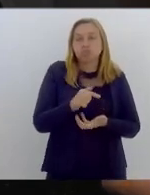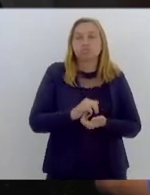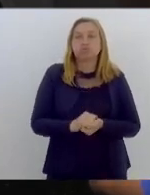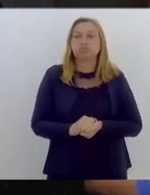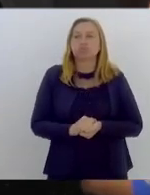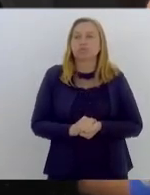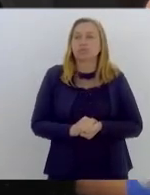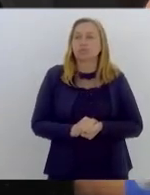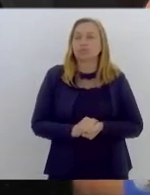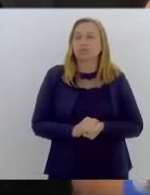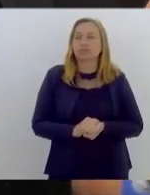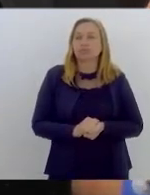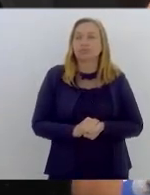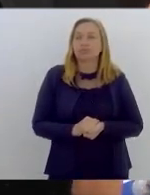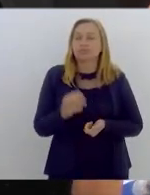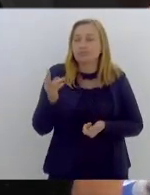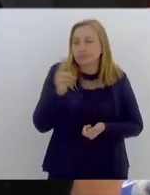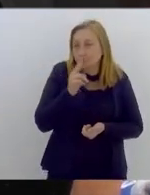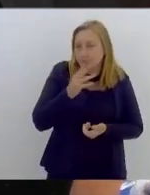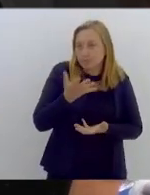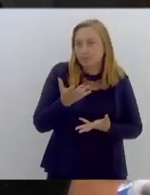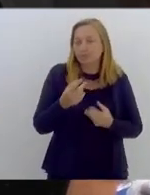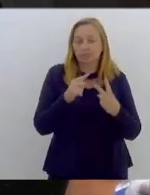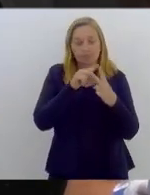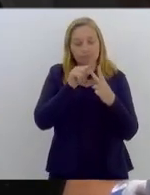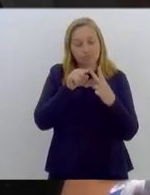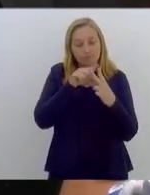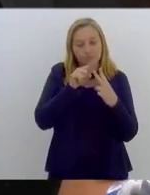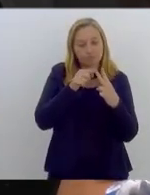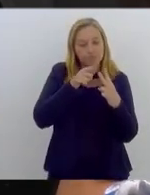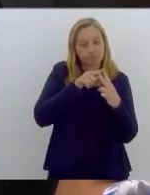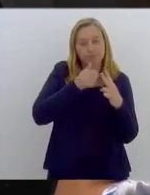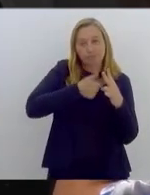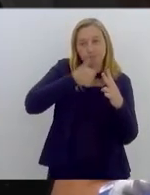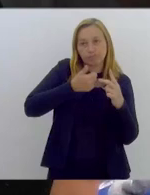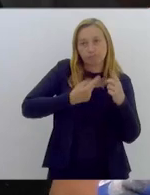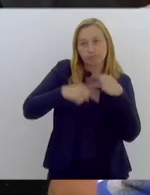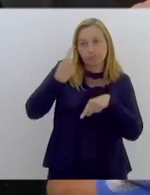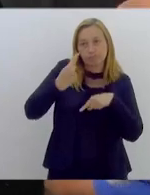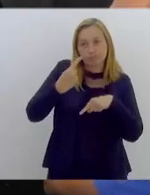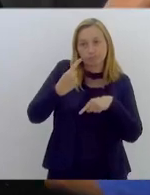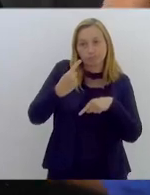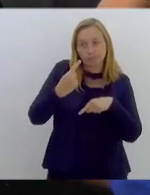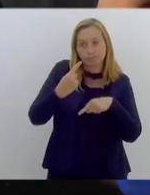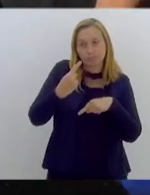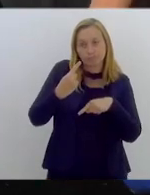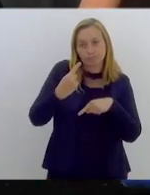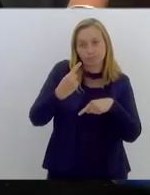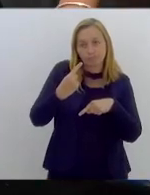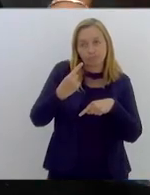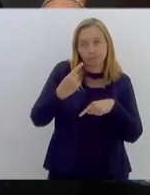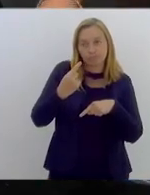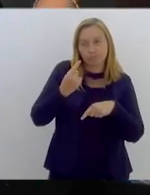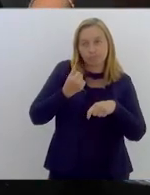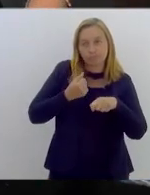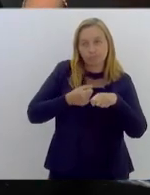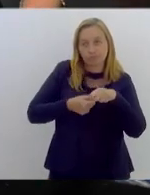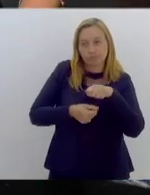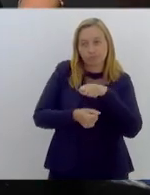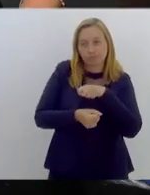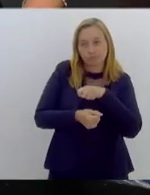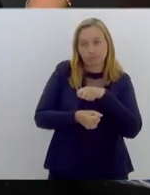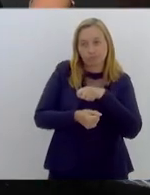sintetizar apressadamente, talvez, em dois. Primeiro, superar o histórico de subfinanciamento. O